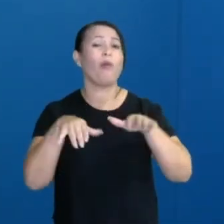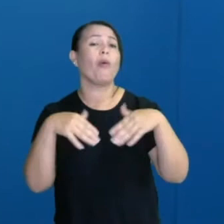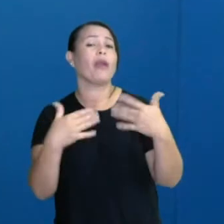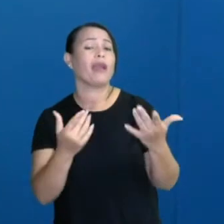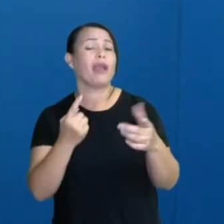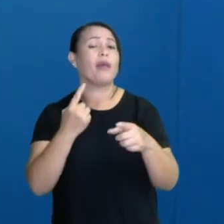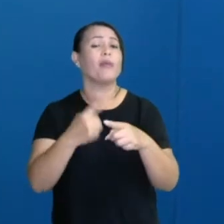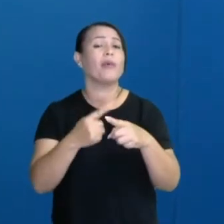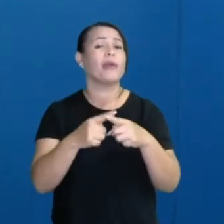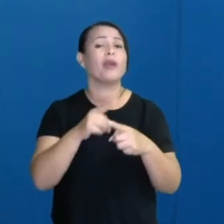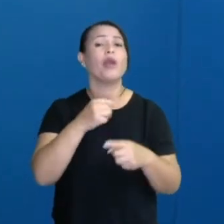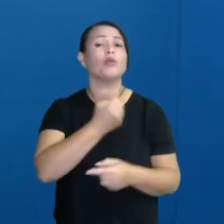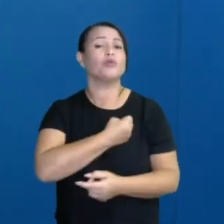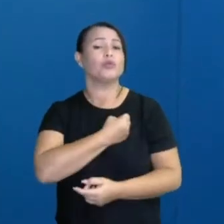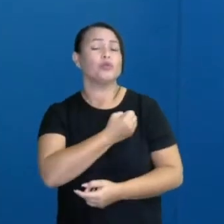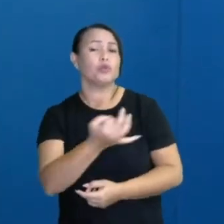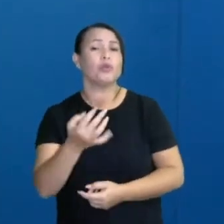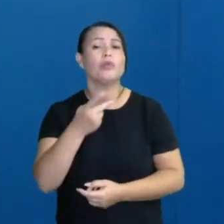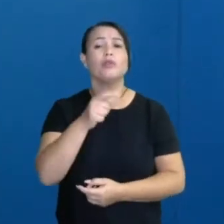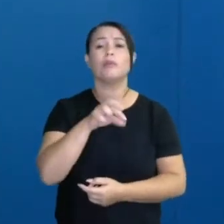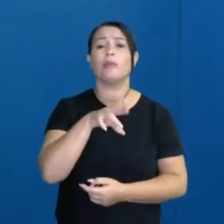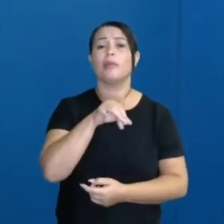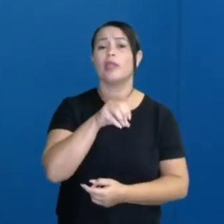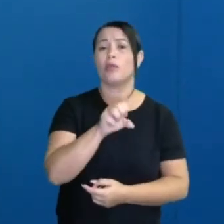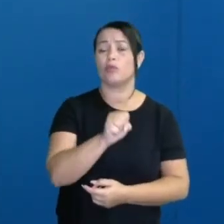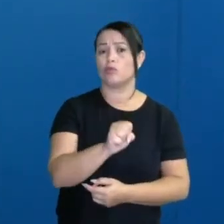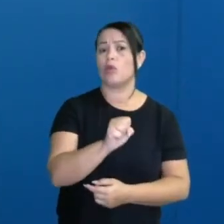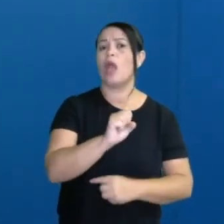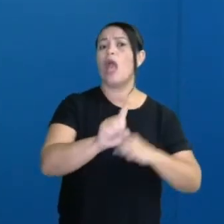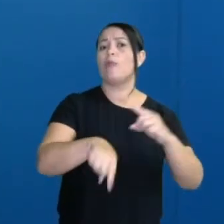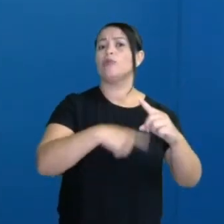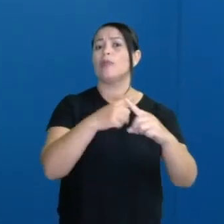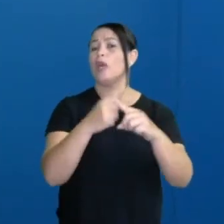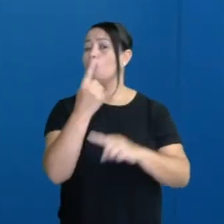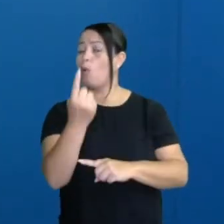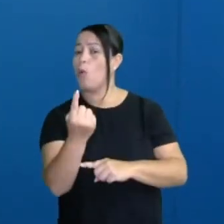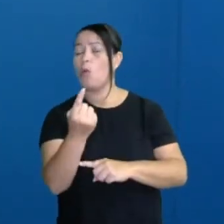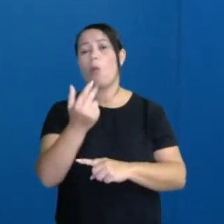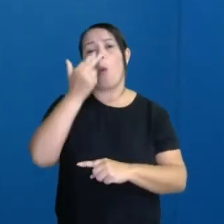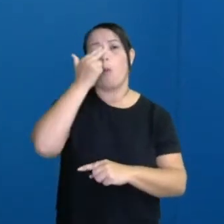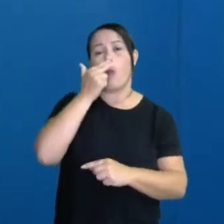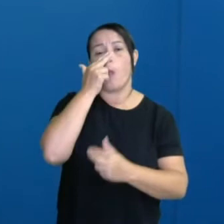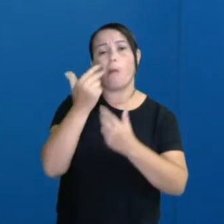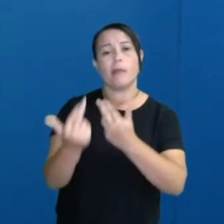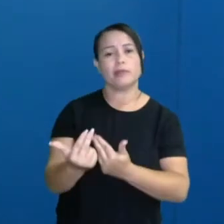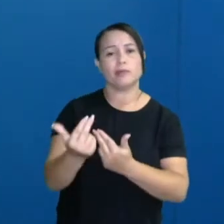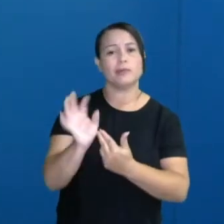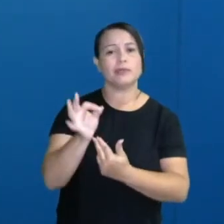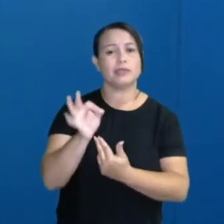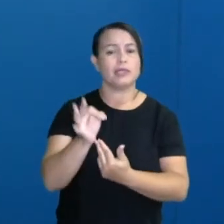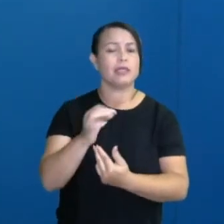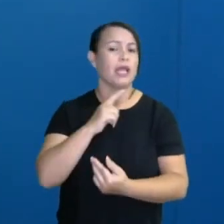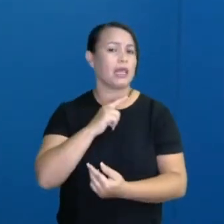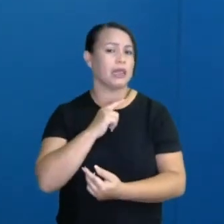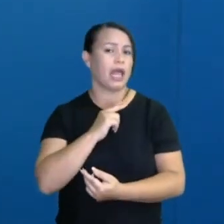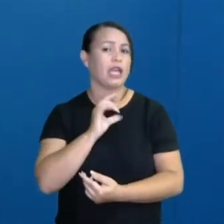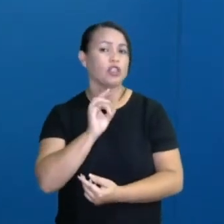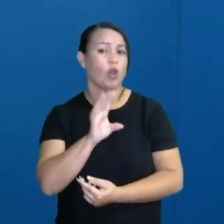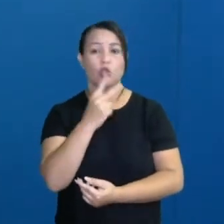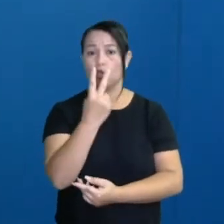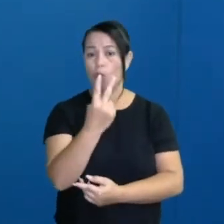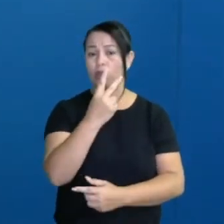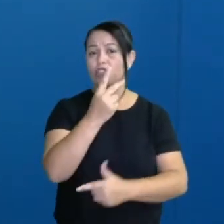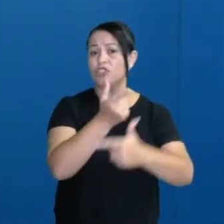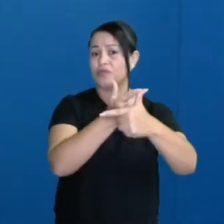primo? O número primo é aquele número que é multiplicado apenas por 1 e por ele mesmo, não é isso que tem apenas 2